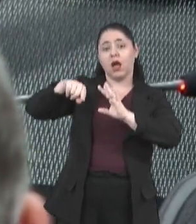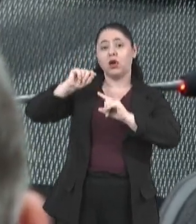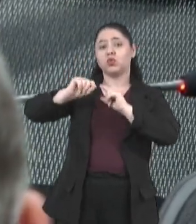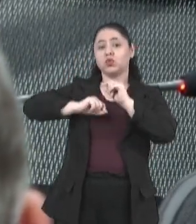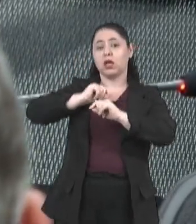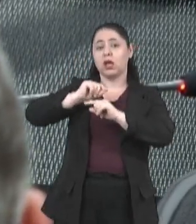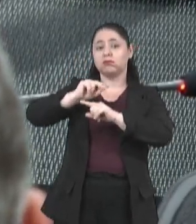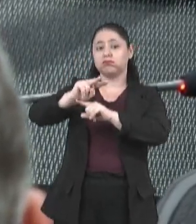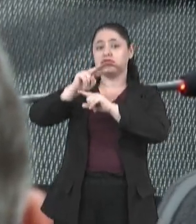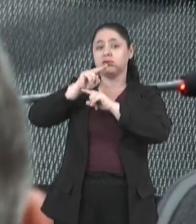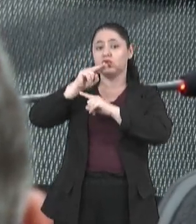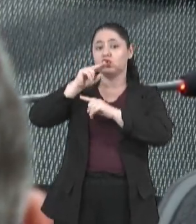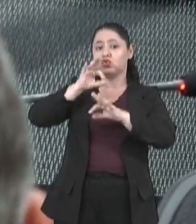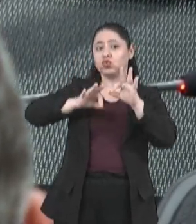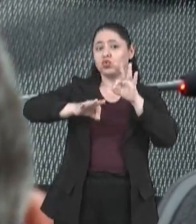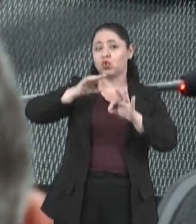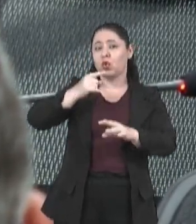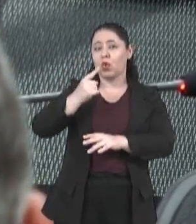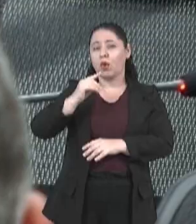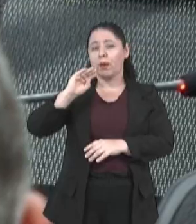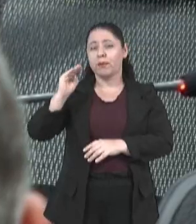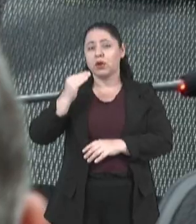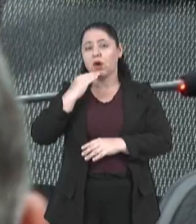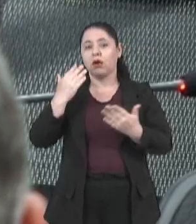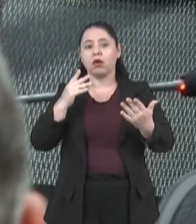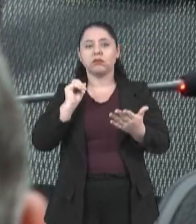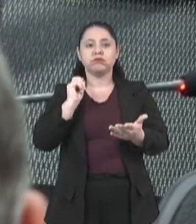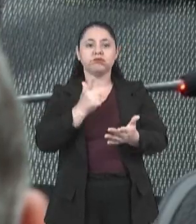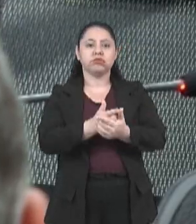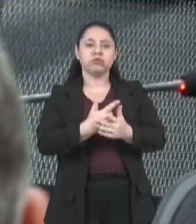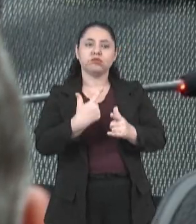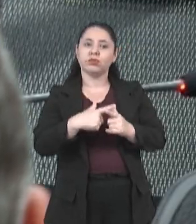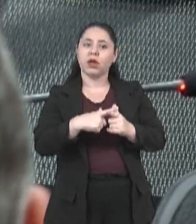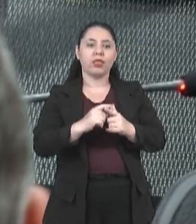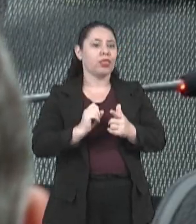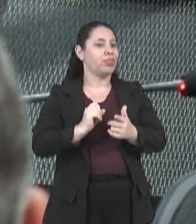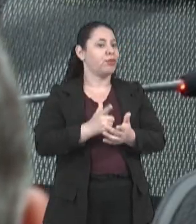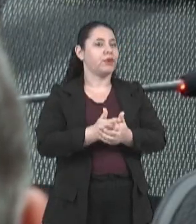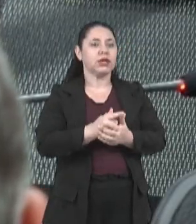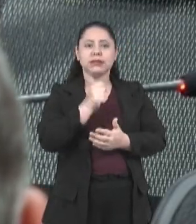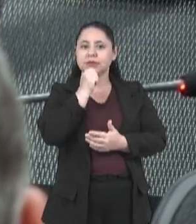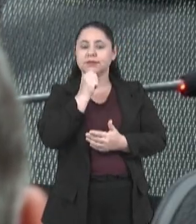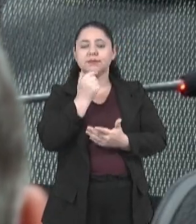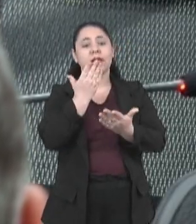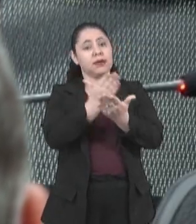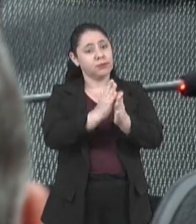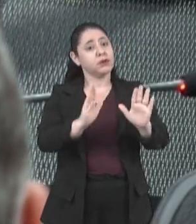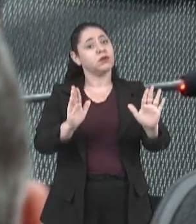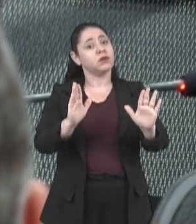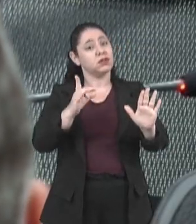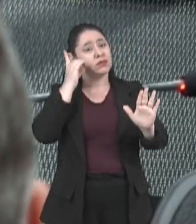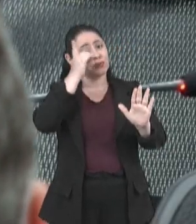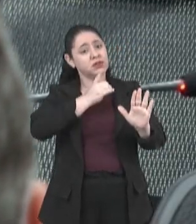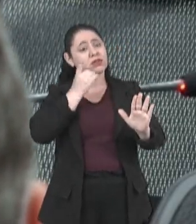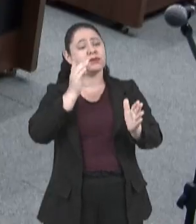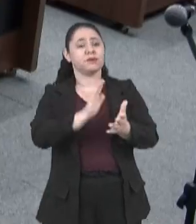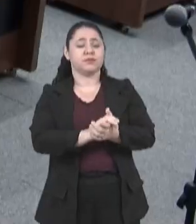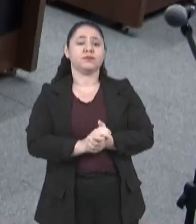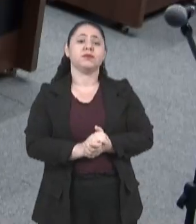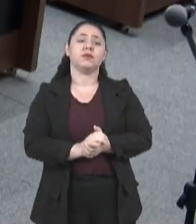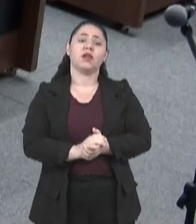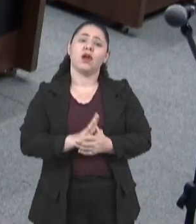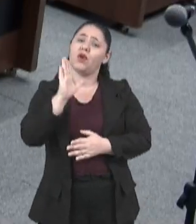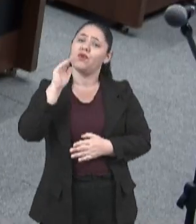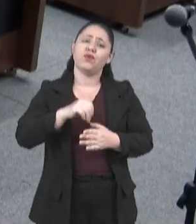os depósitos judiciais de 1 bilhão e agora tem que devolver porque ele não devolveu. Concluir, deputado. Para concluir, deputado,